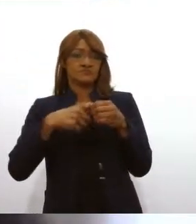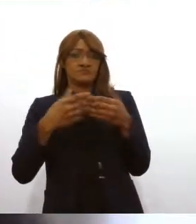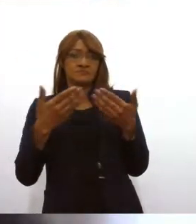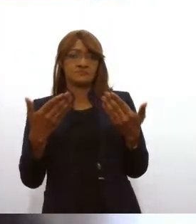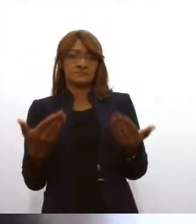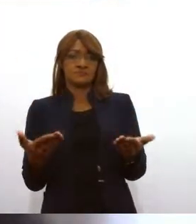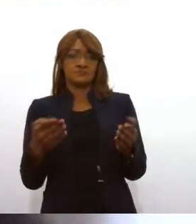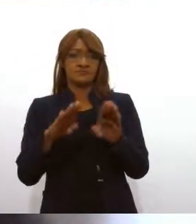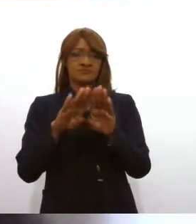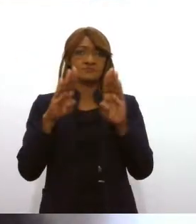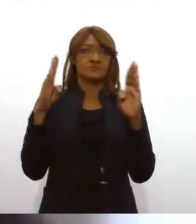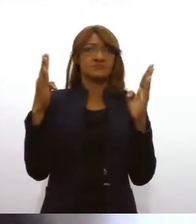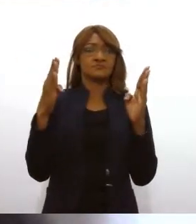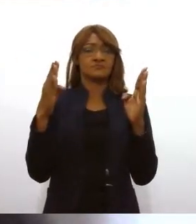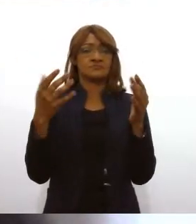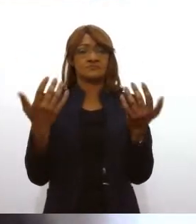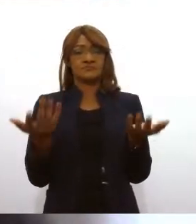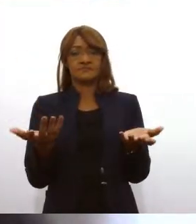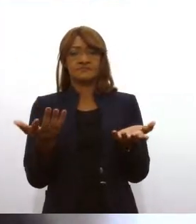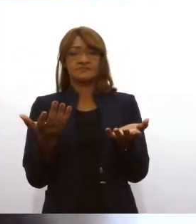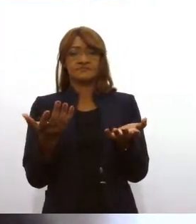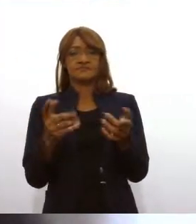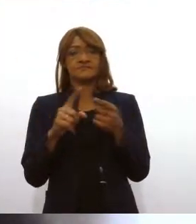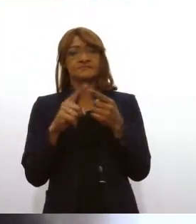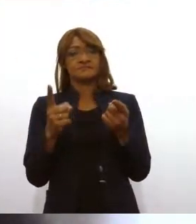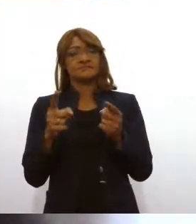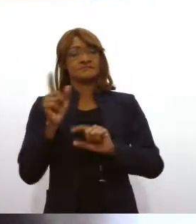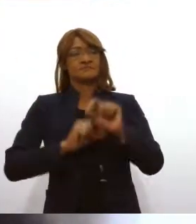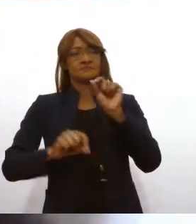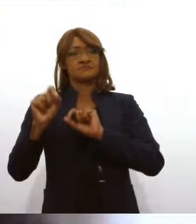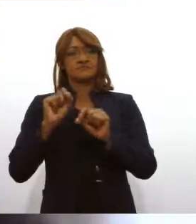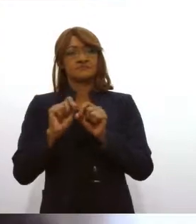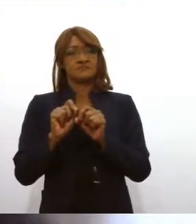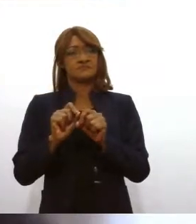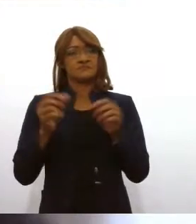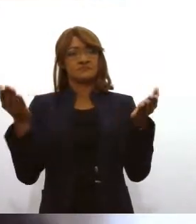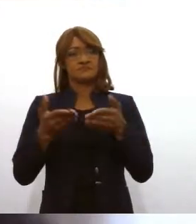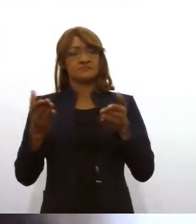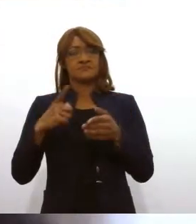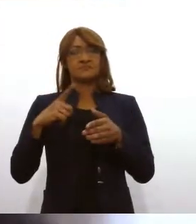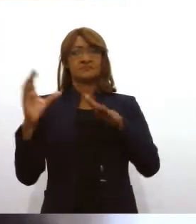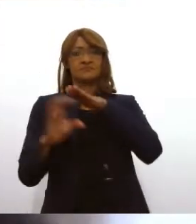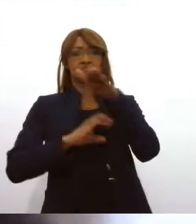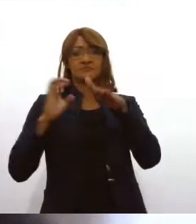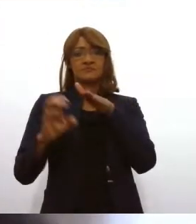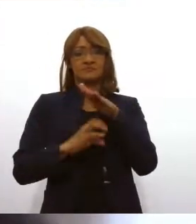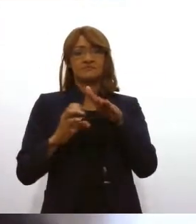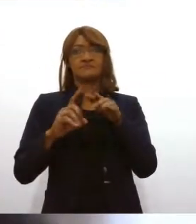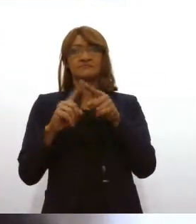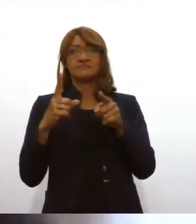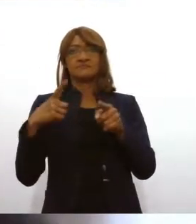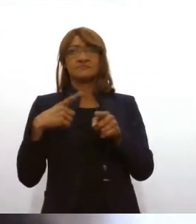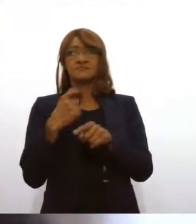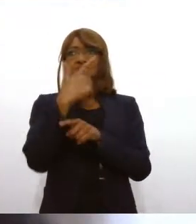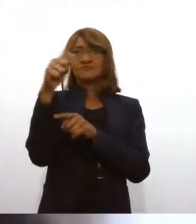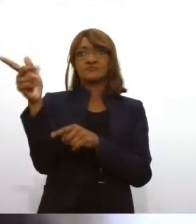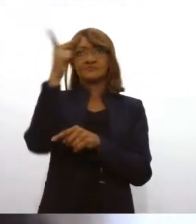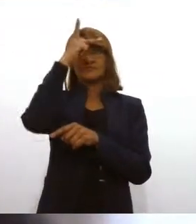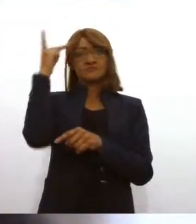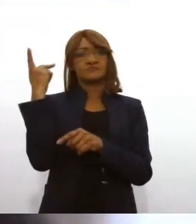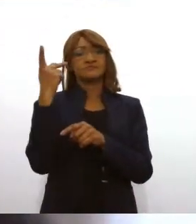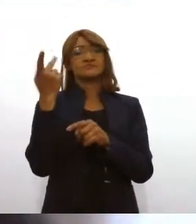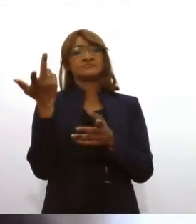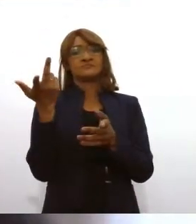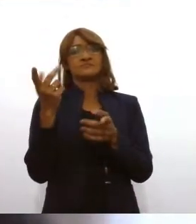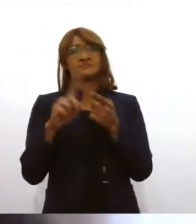escolares, a retomar, né? Então, a cadeia produtiva, que não existem só empresas, existem fornecedores, existem pessoas que